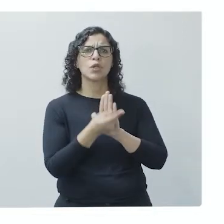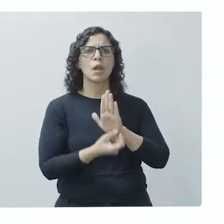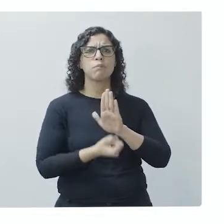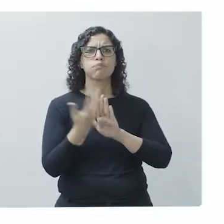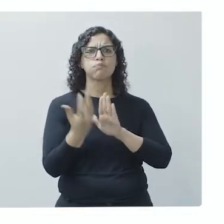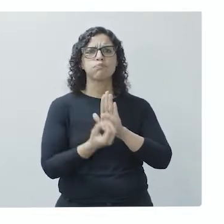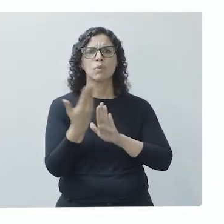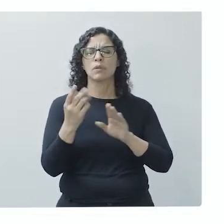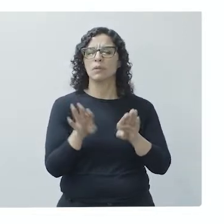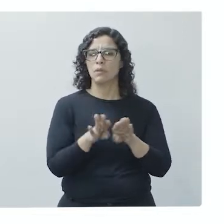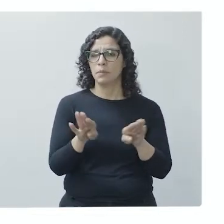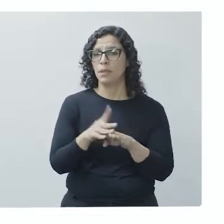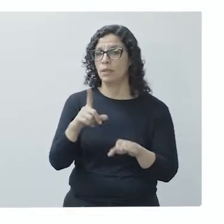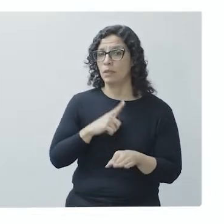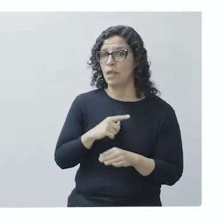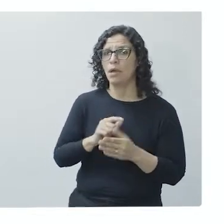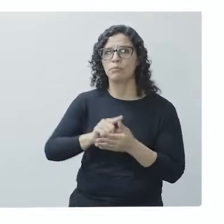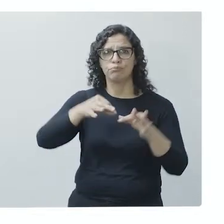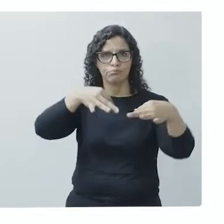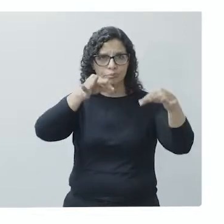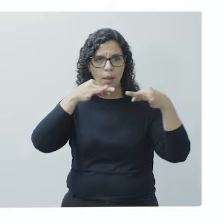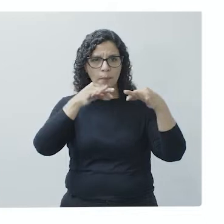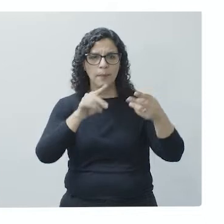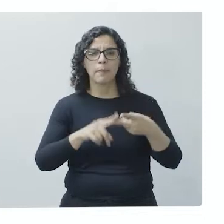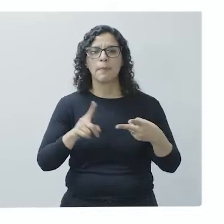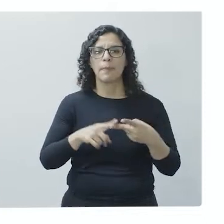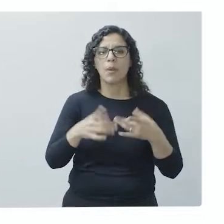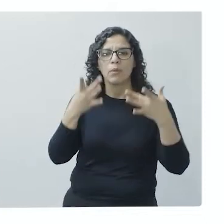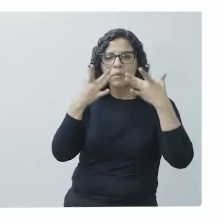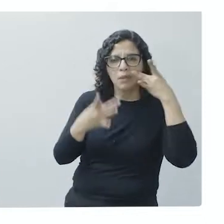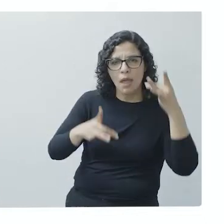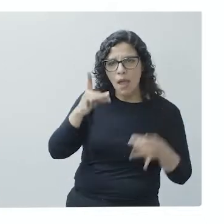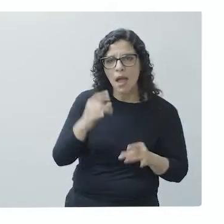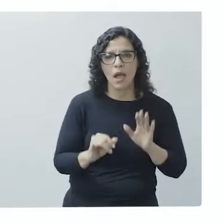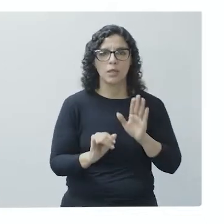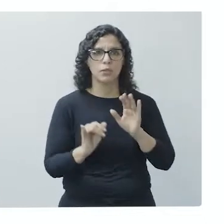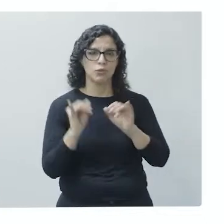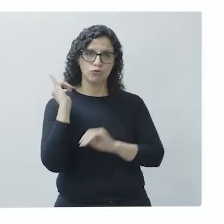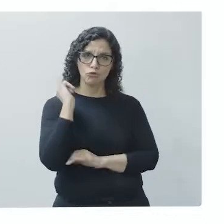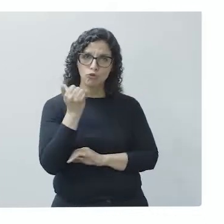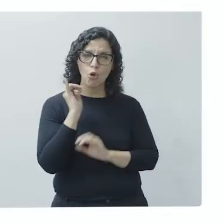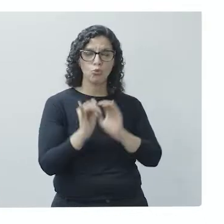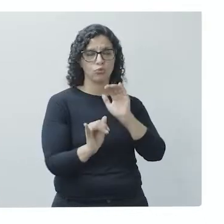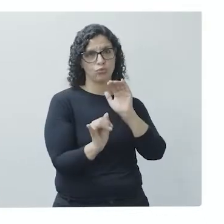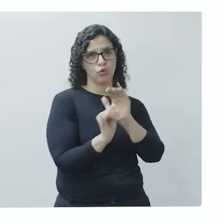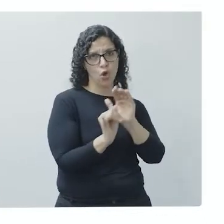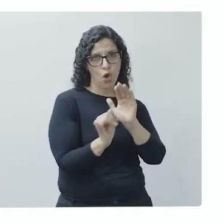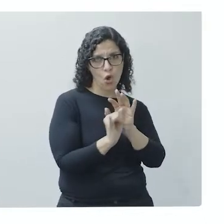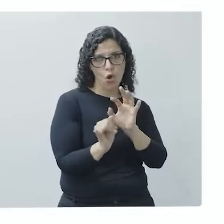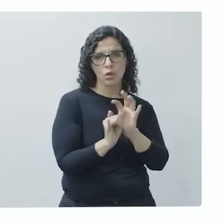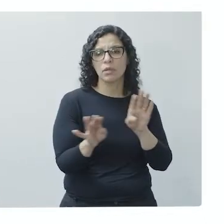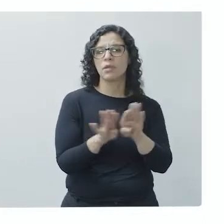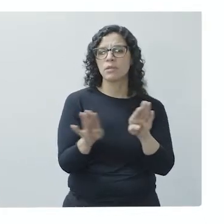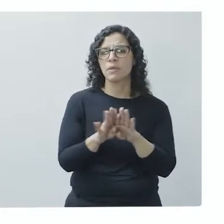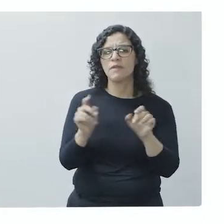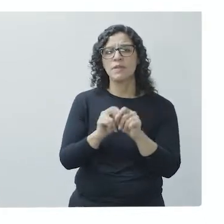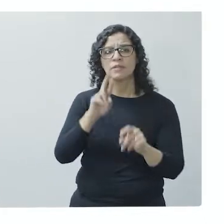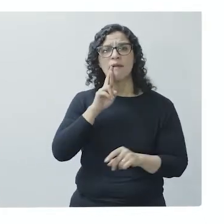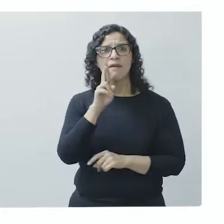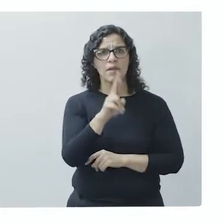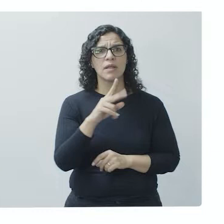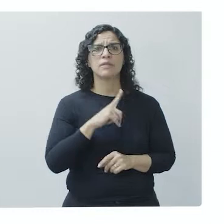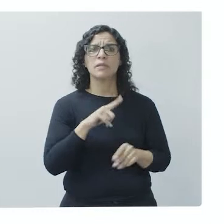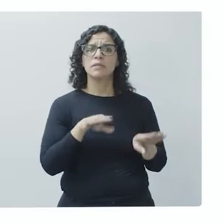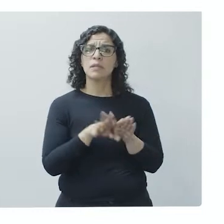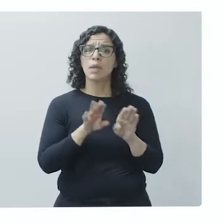publicações de diversos gêneros, como folhetins, peças teatrais, contos e crônicas, tornando-se grande referência